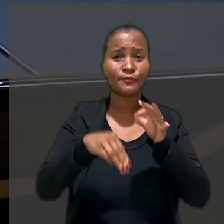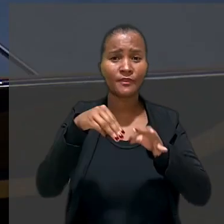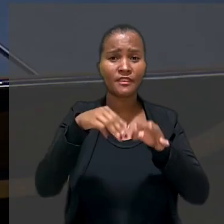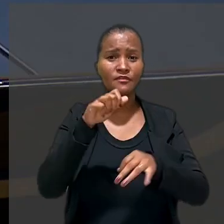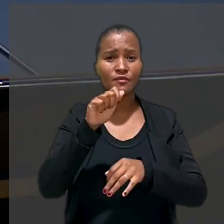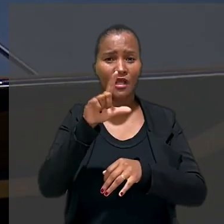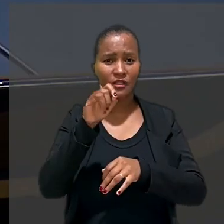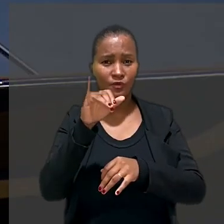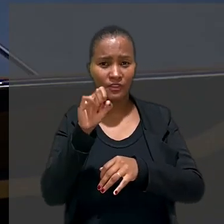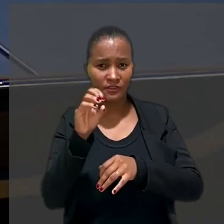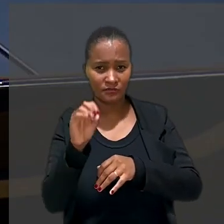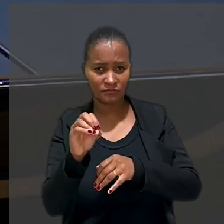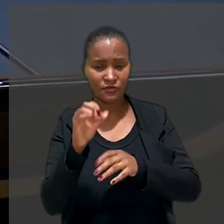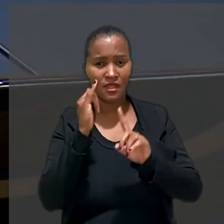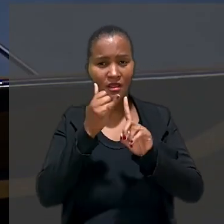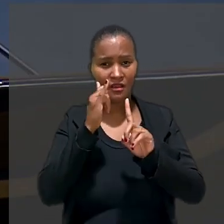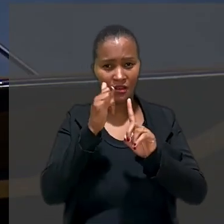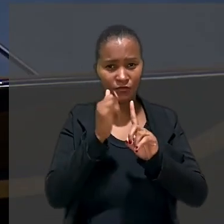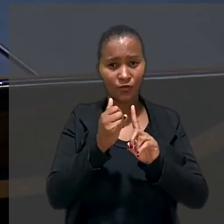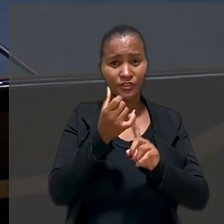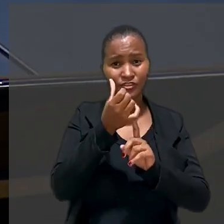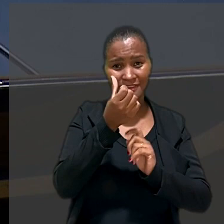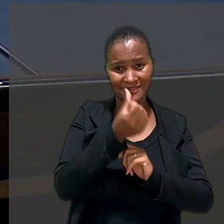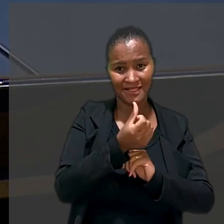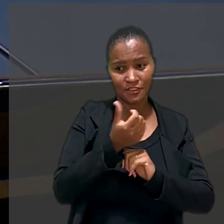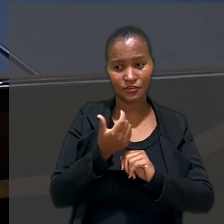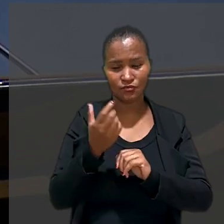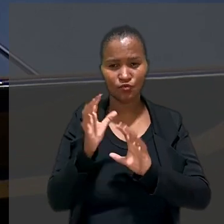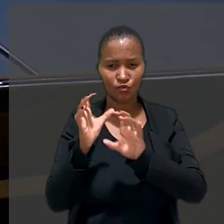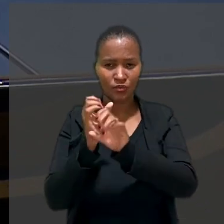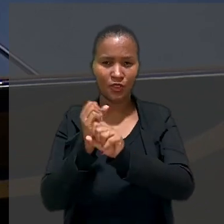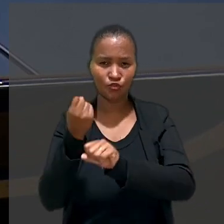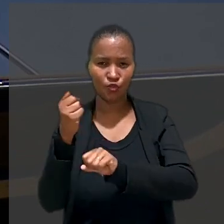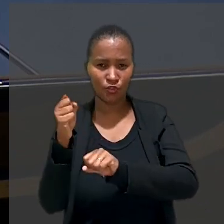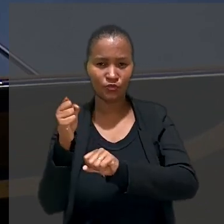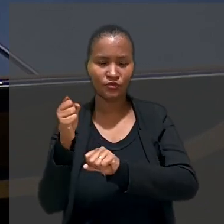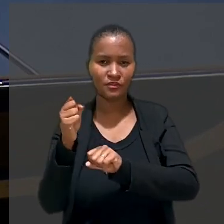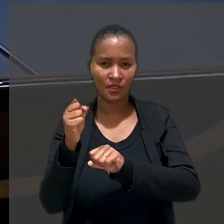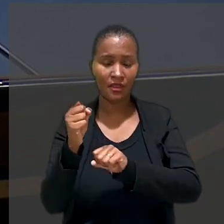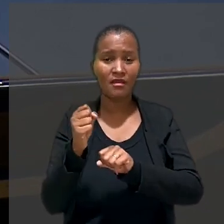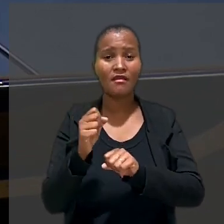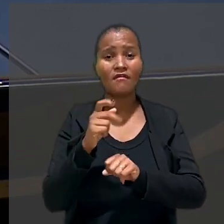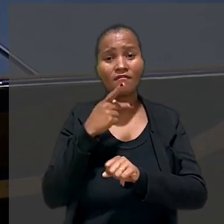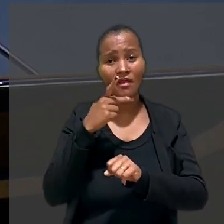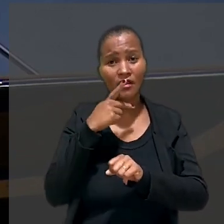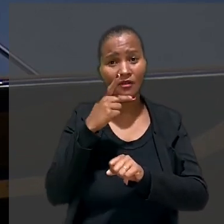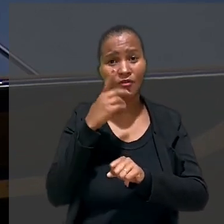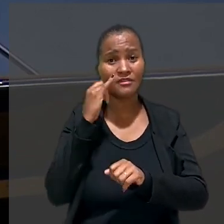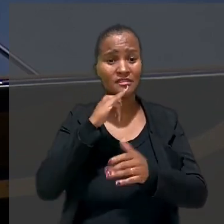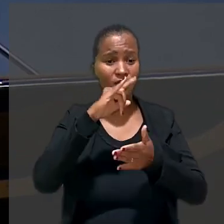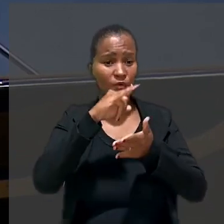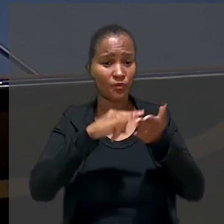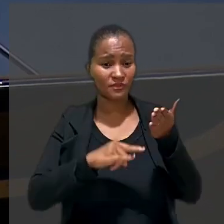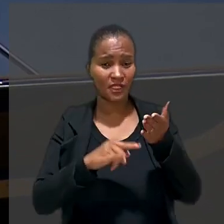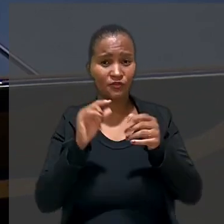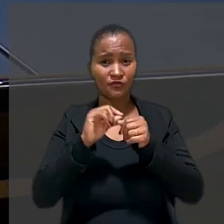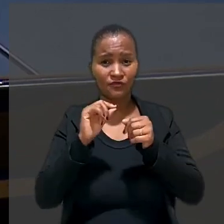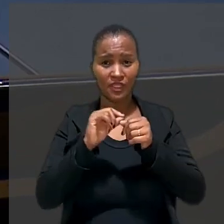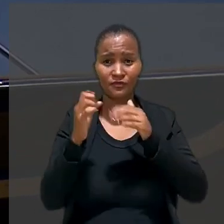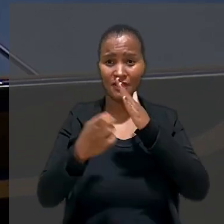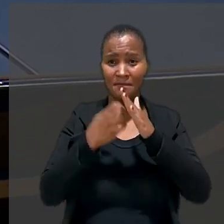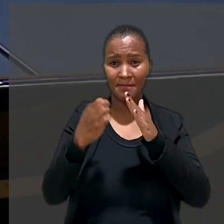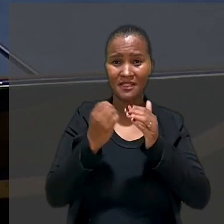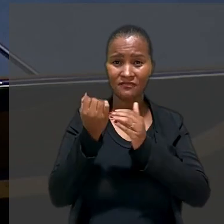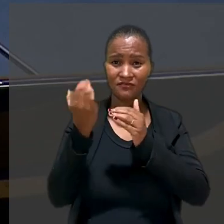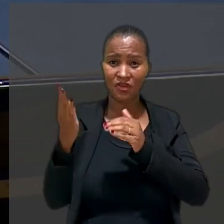O ministro Aloísio Corrêa da Veiga, relator de 6 dos 8 processos julgados, defendeu que no caso de contratos